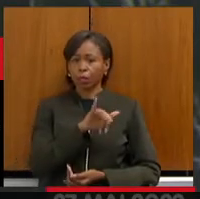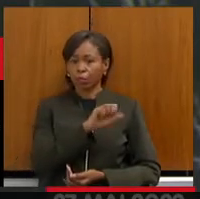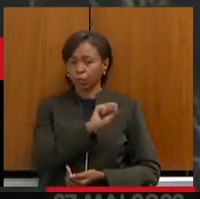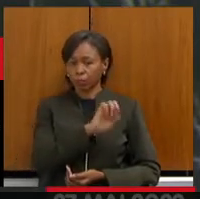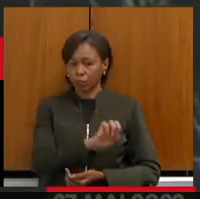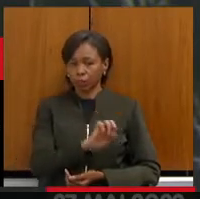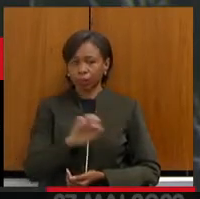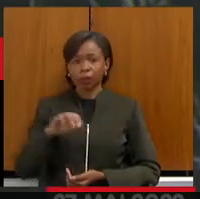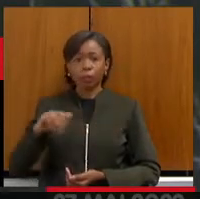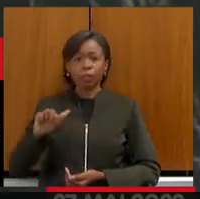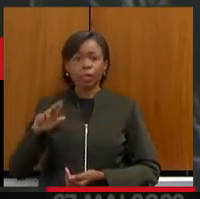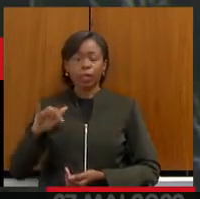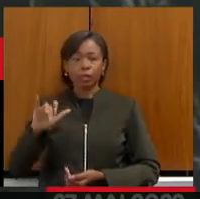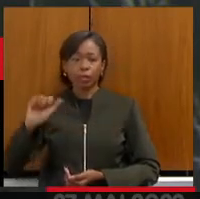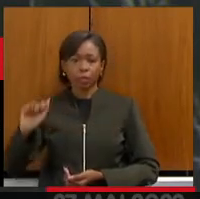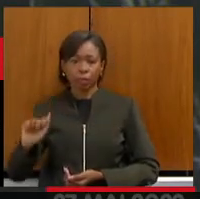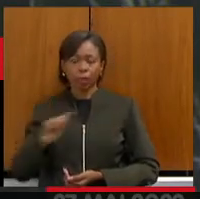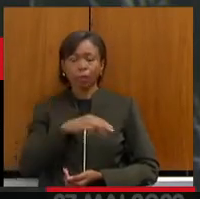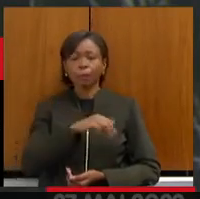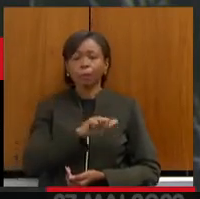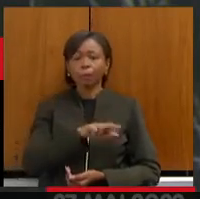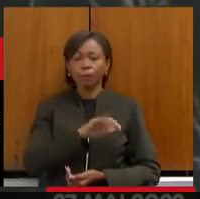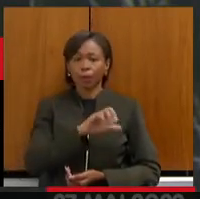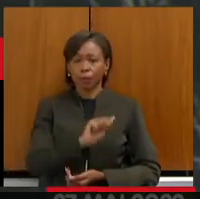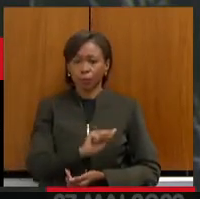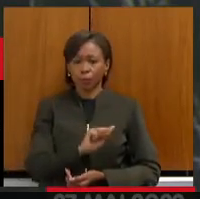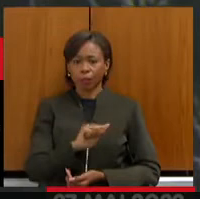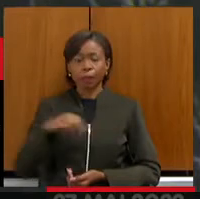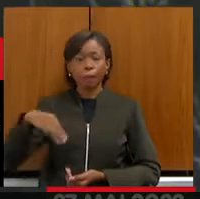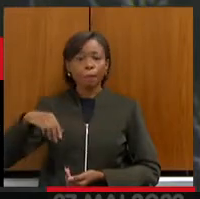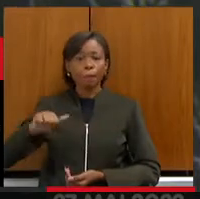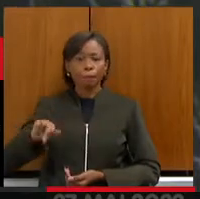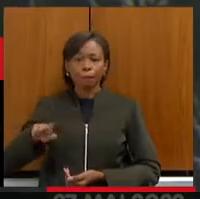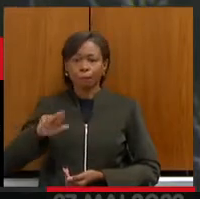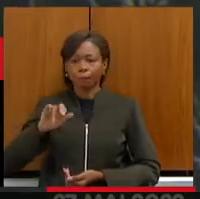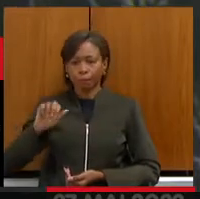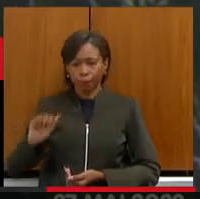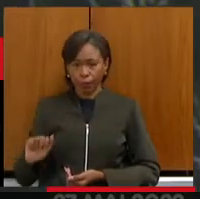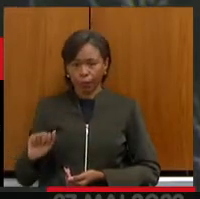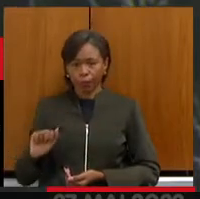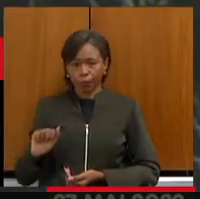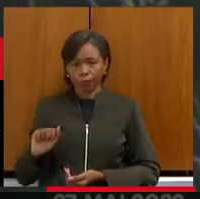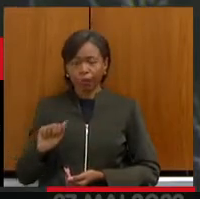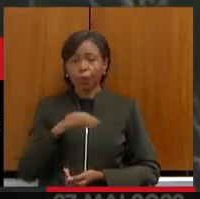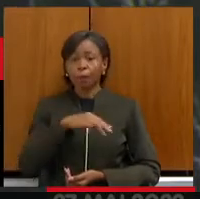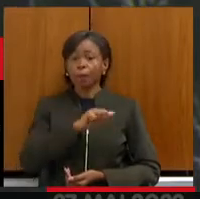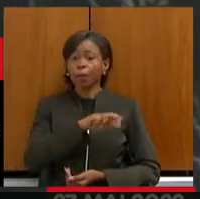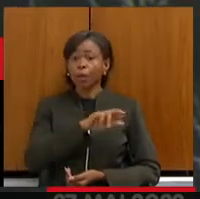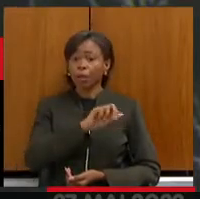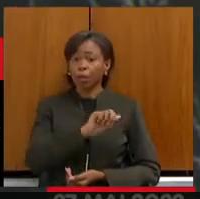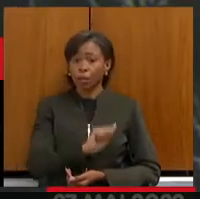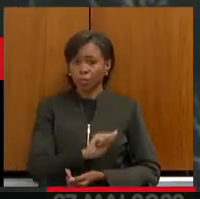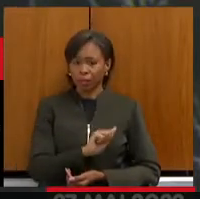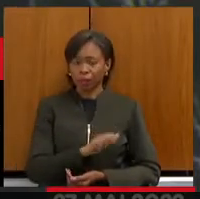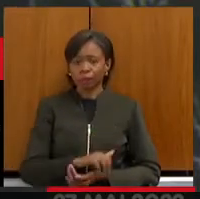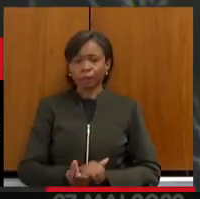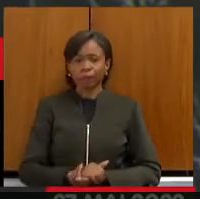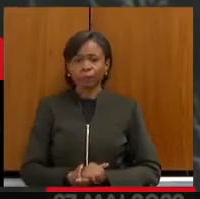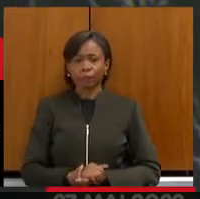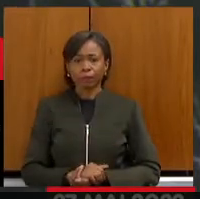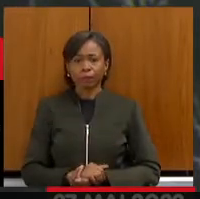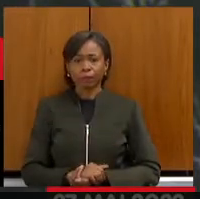Marcelo Viana Márcia Araújo Maria Alves de Souza Maria consentino